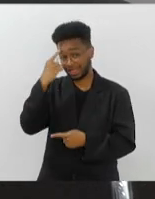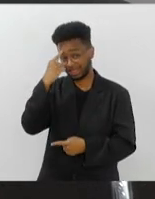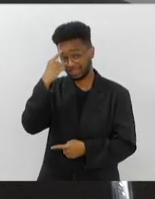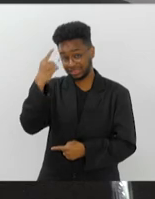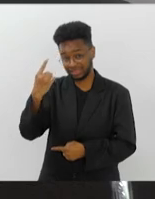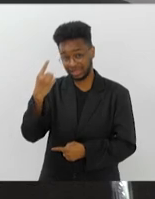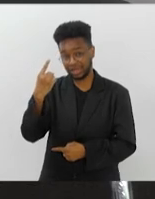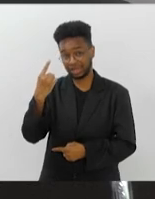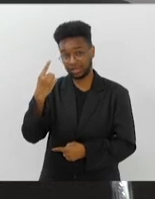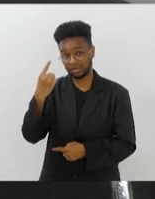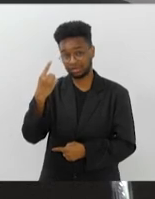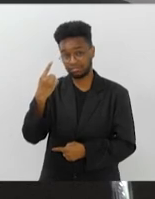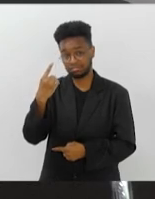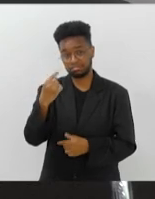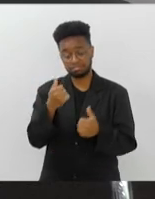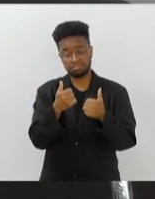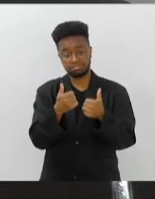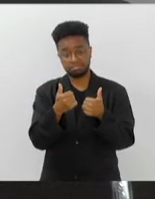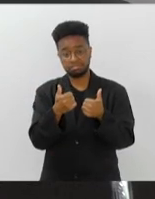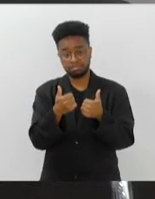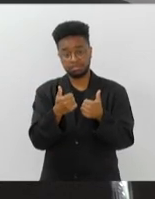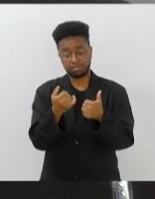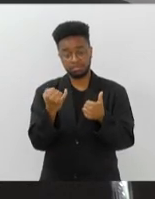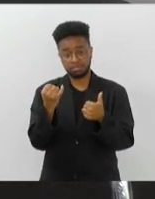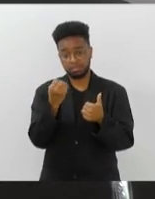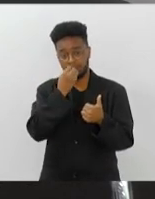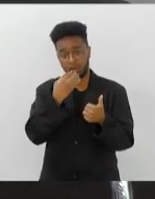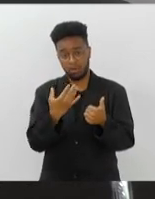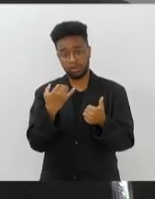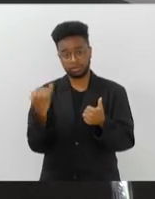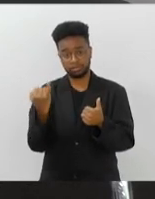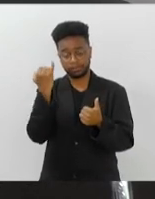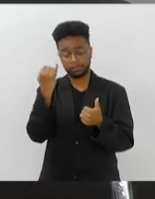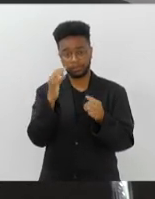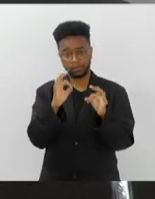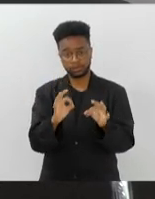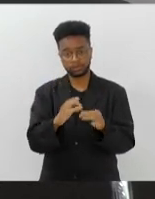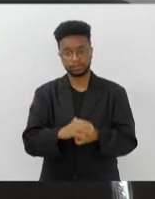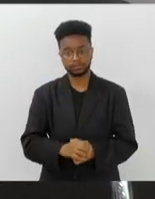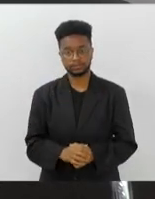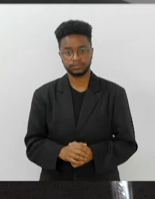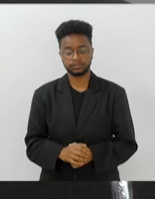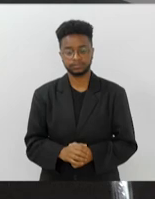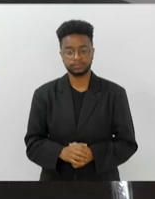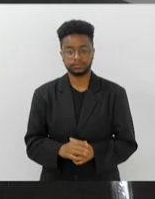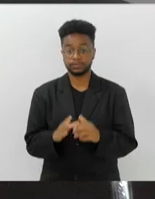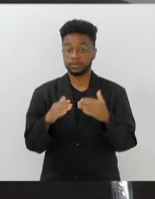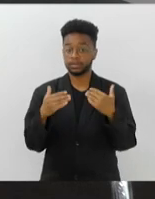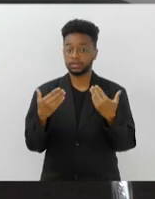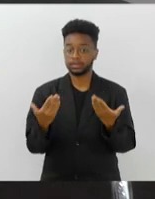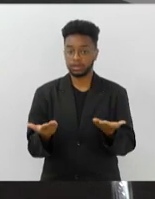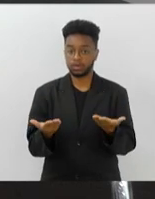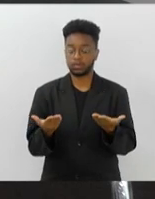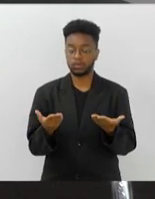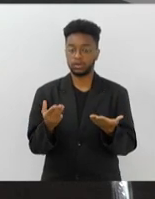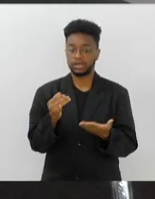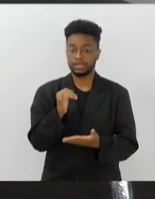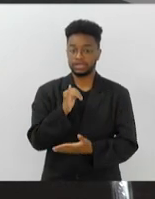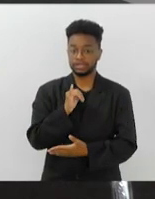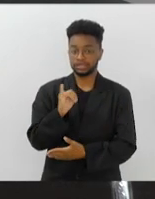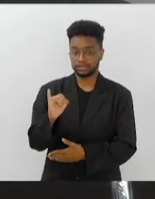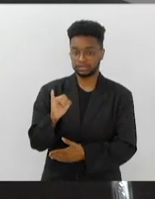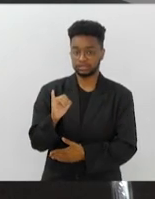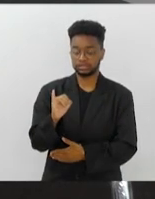é absolutamente pertinente. Então, se Vossa